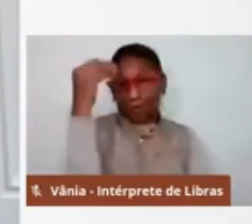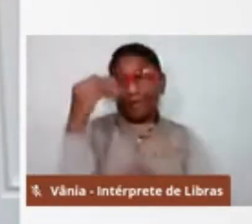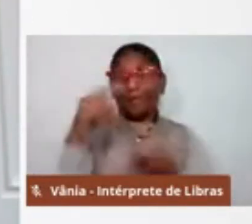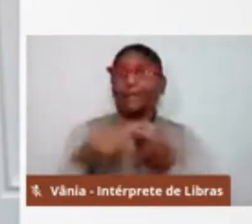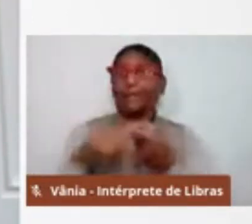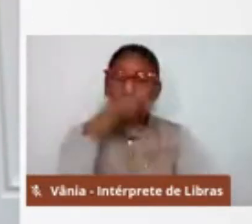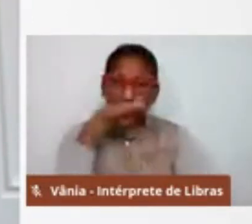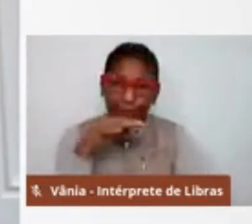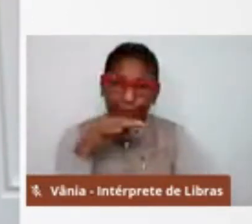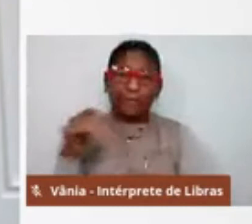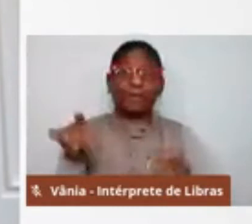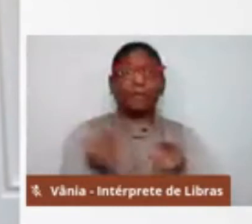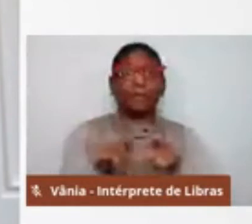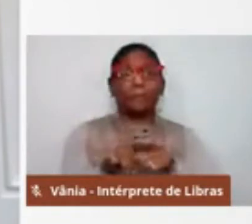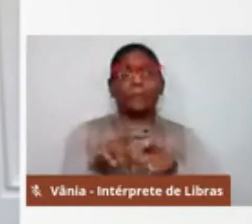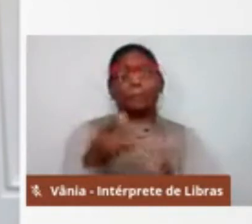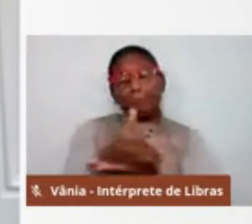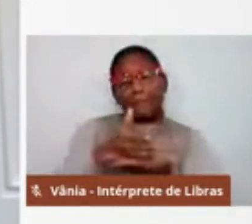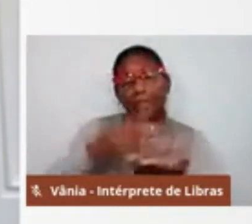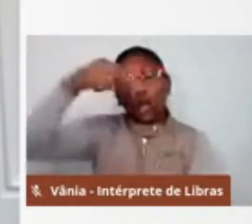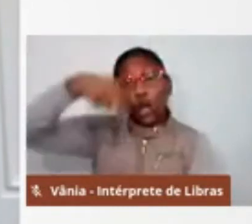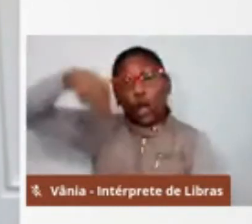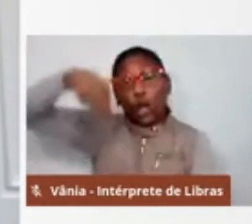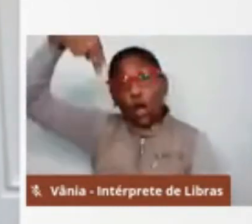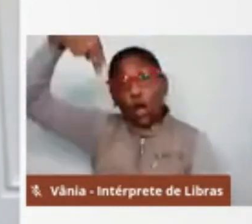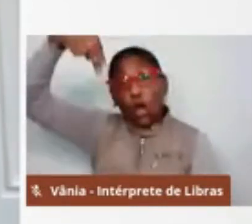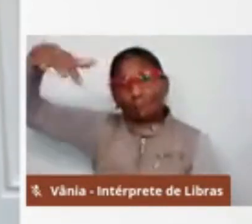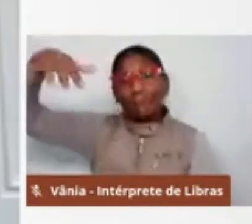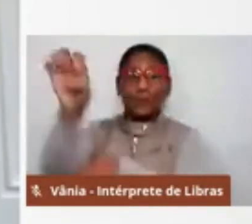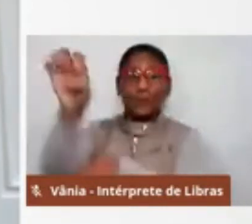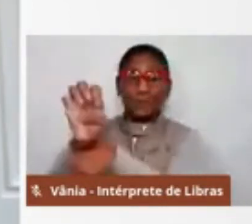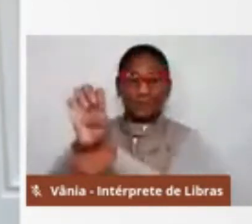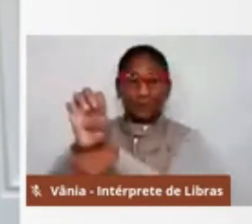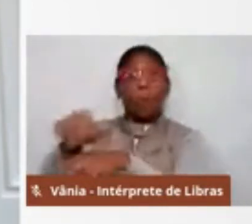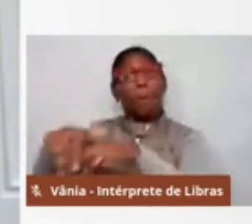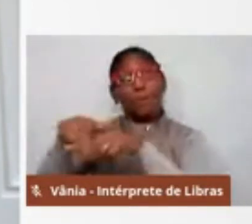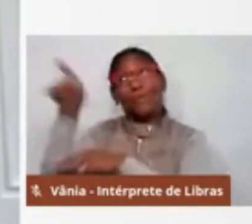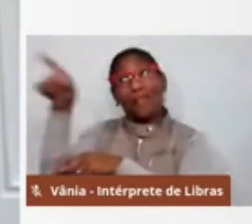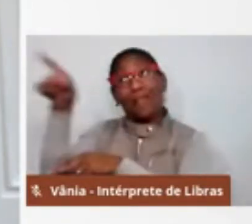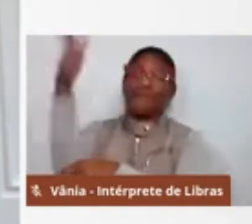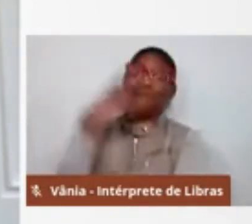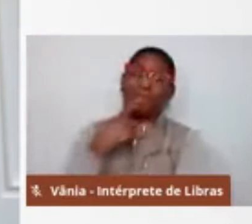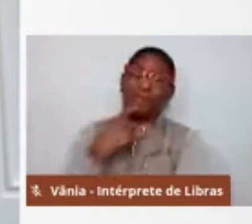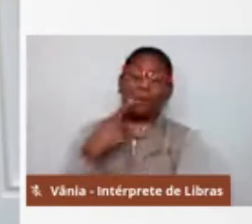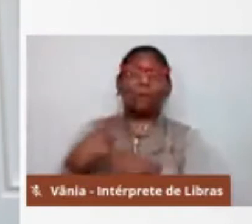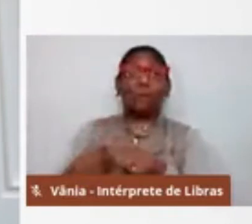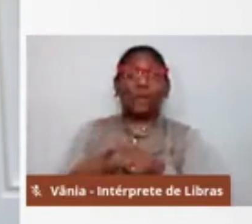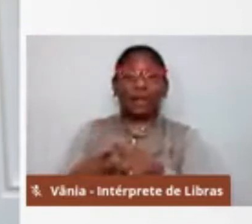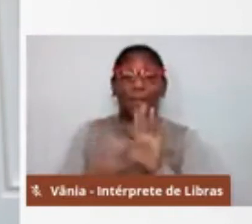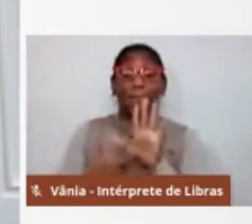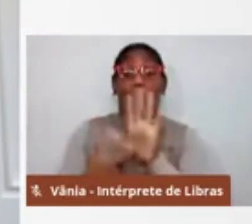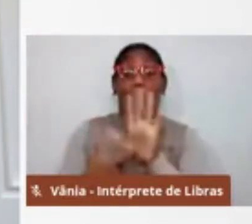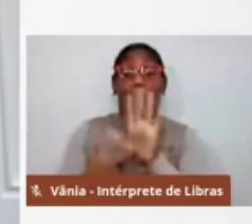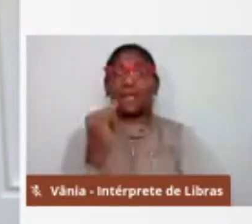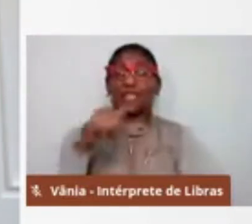Gaúcha e também parte da região norte do estado, que por isso estão na bandeira vermelha, porque os indicadores apontam, né, que